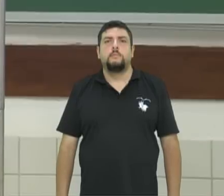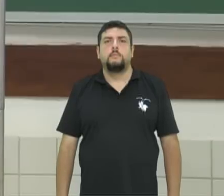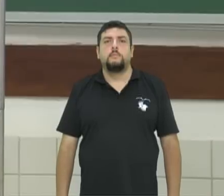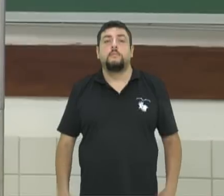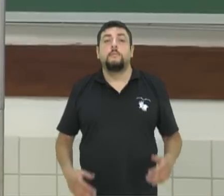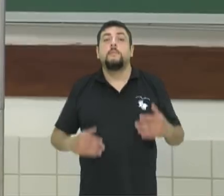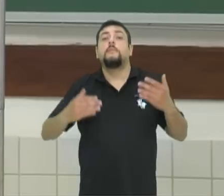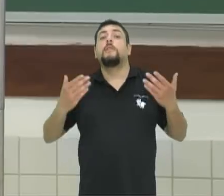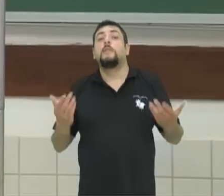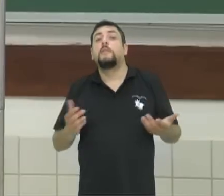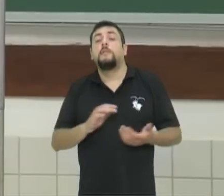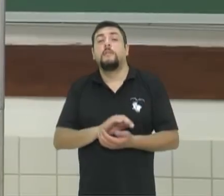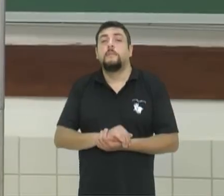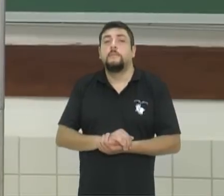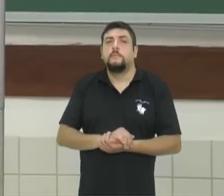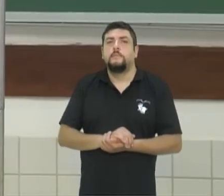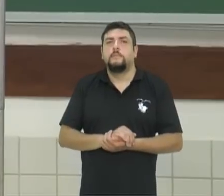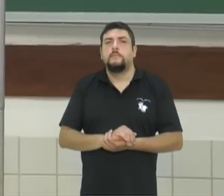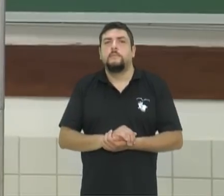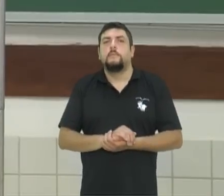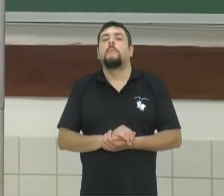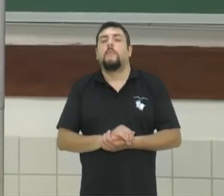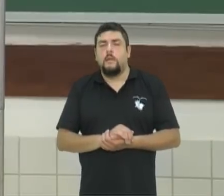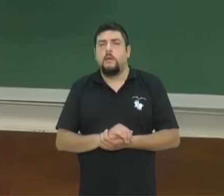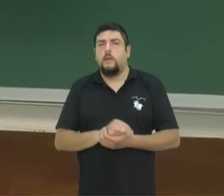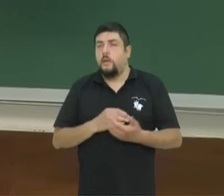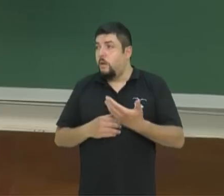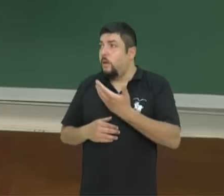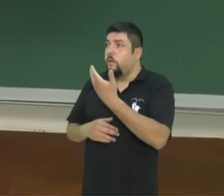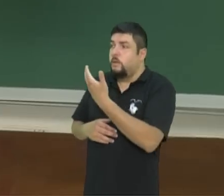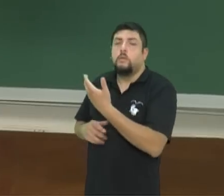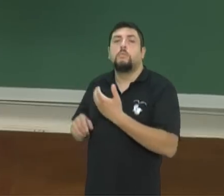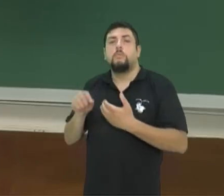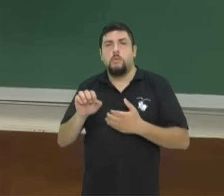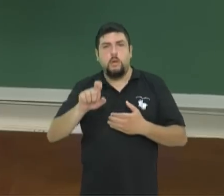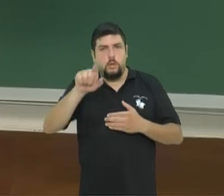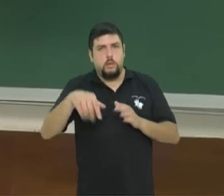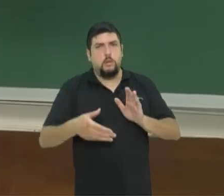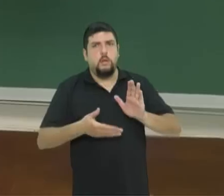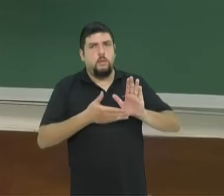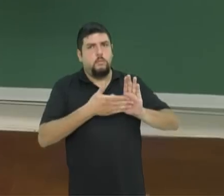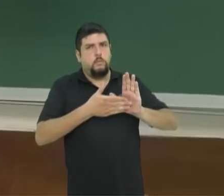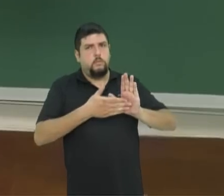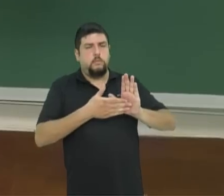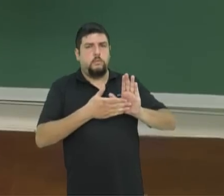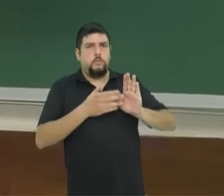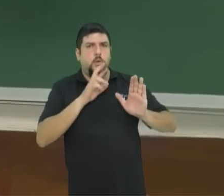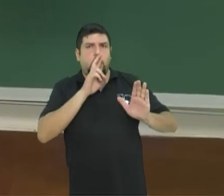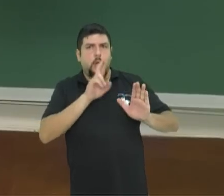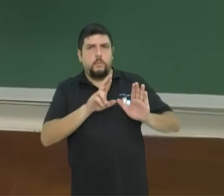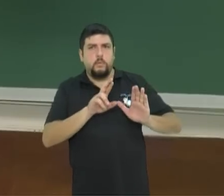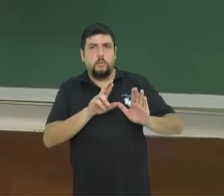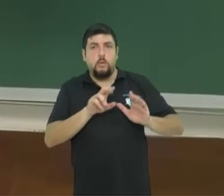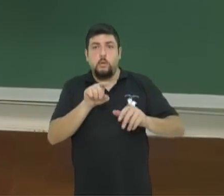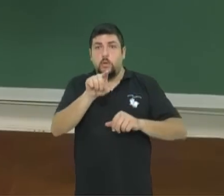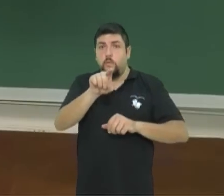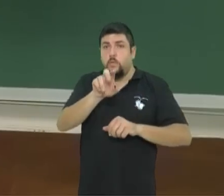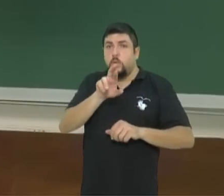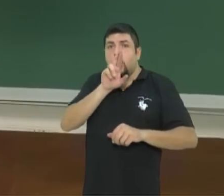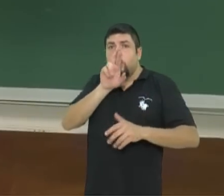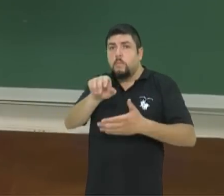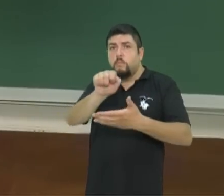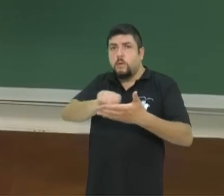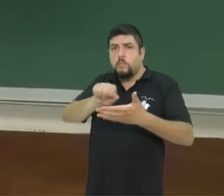E aí, pessoal, eu trouxe aqui apenas uma proposta de resposta, né? Eu elaborei aqui alguma coisa, né? Vocês podem ter respondido aí mais